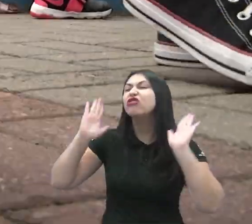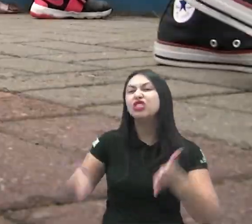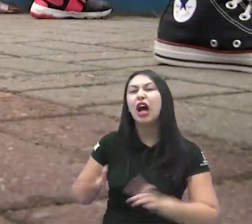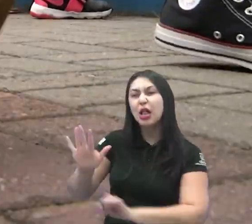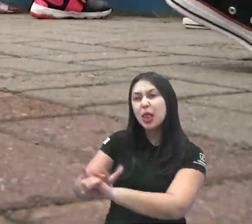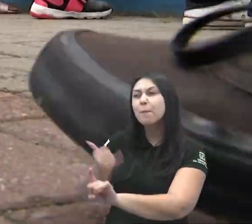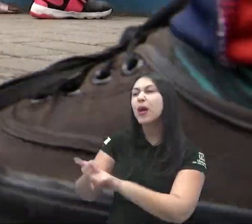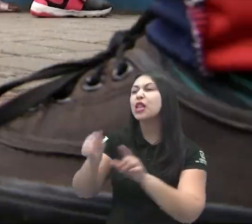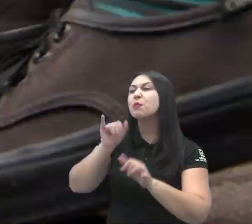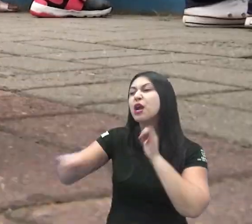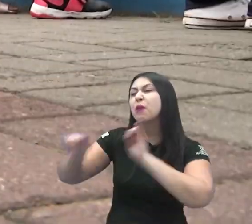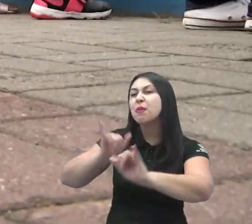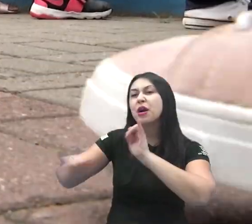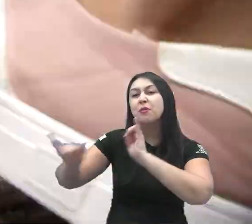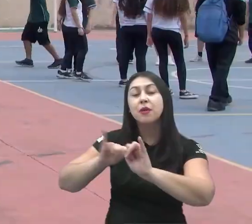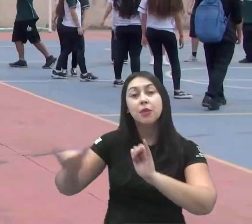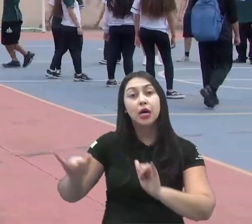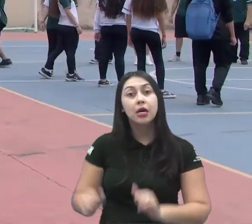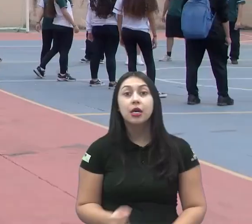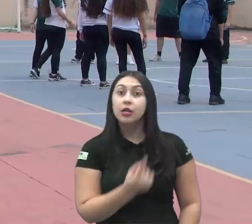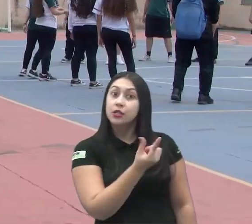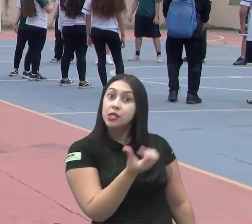ter praticado algum tipo de bullying.